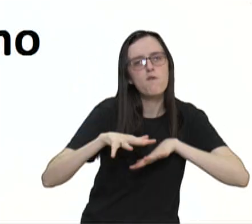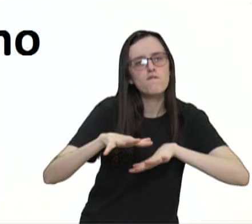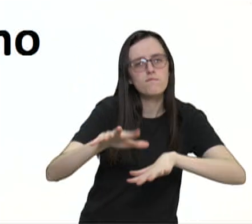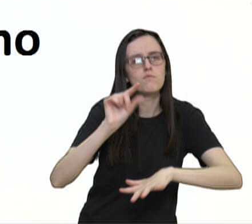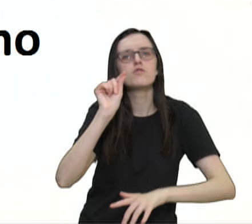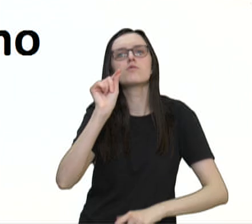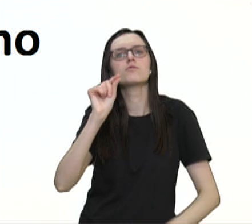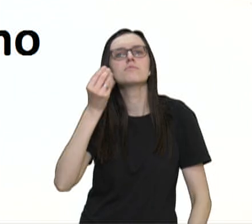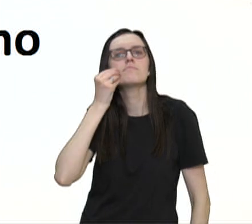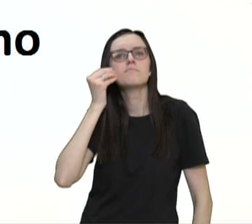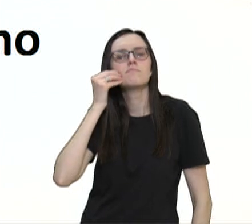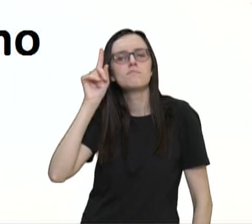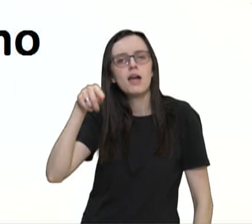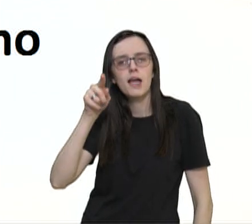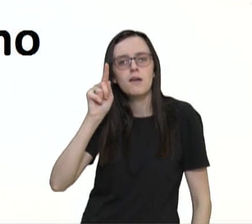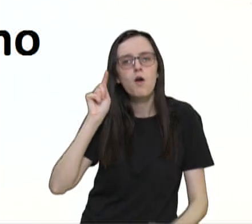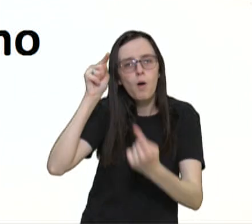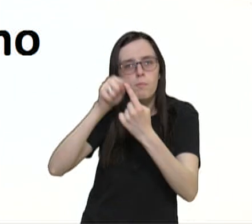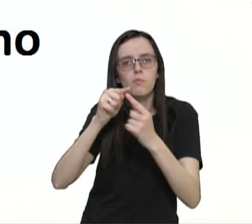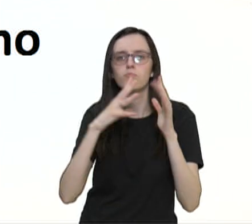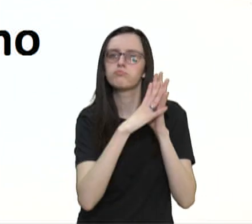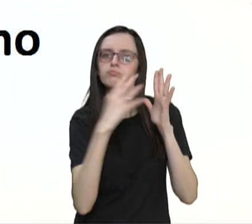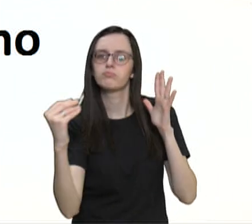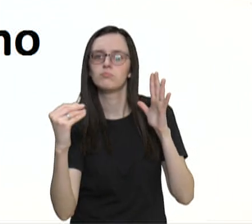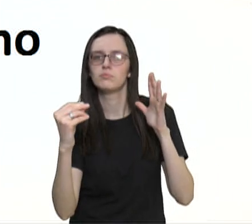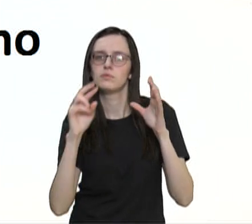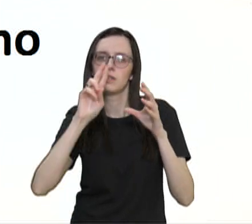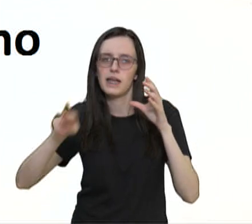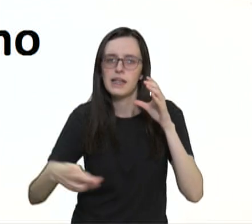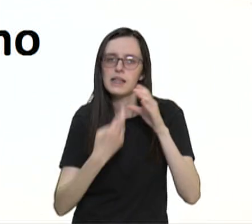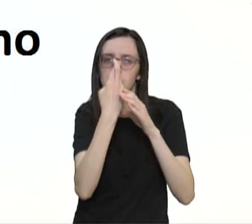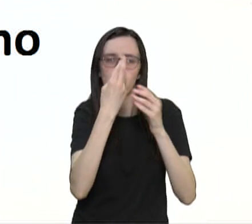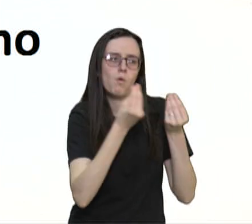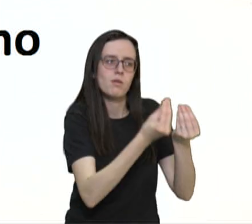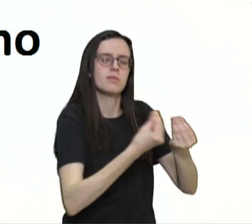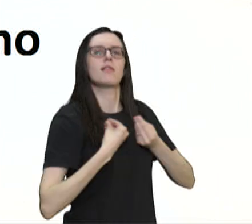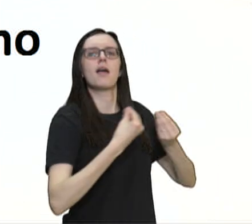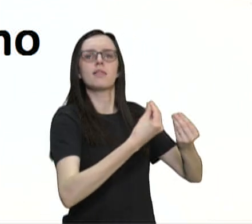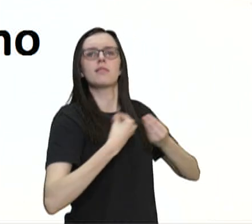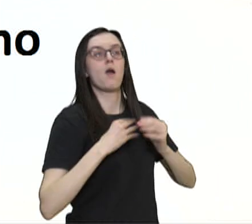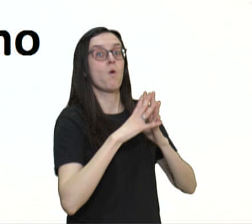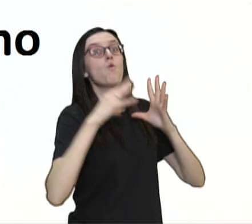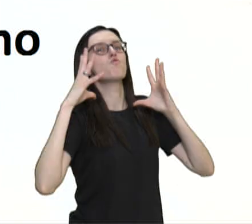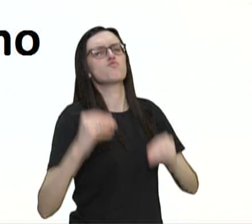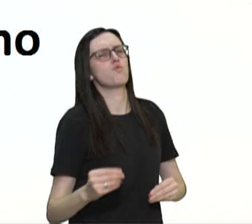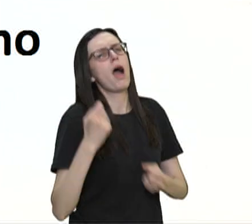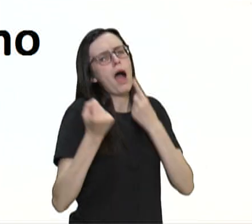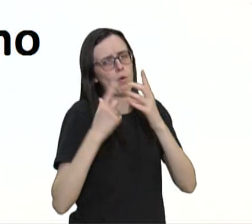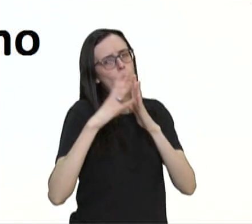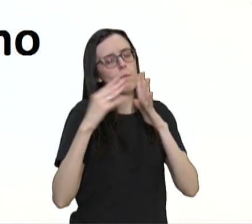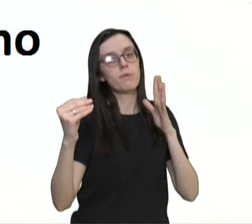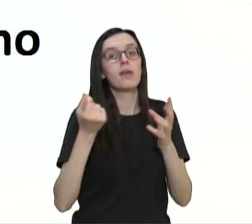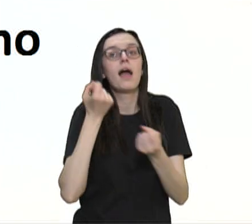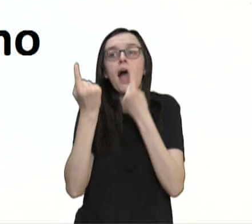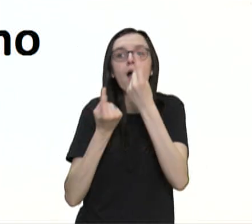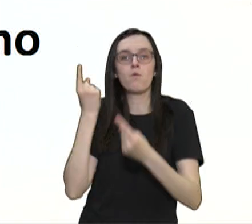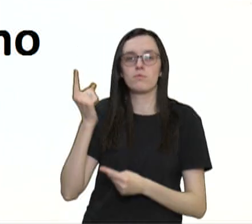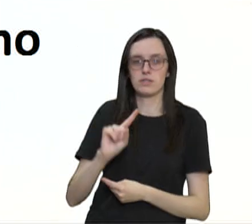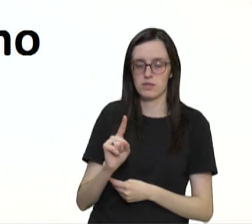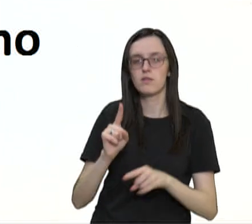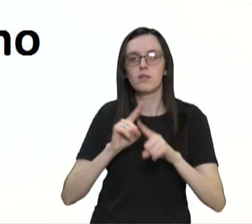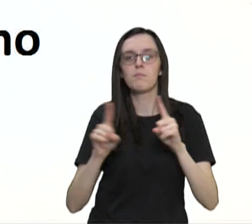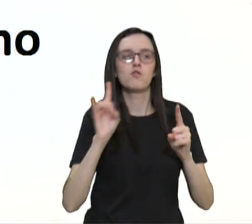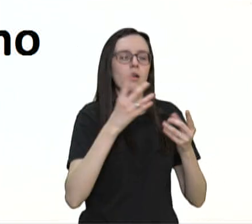seguir buscam inspiração no Renascimento? Inspiração, não que copie. Alguns copiam, outros só